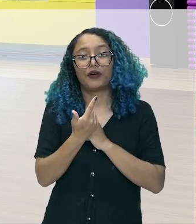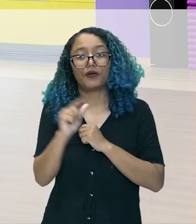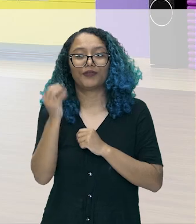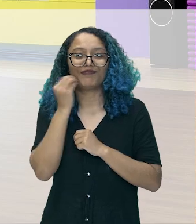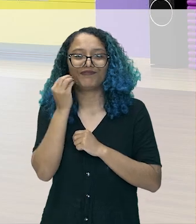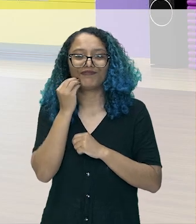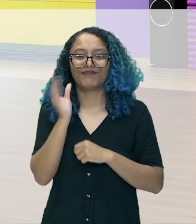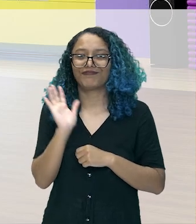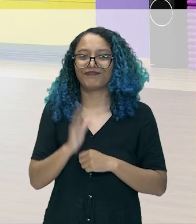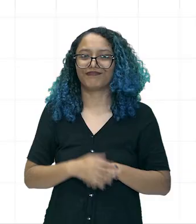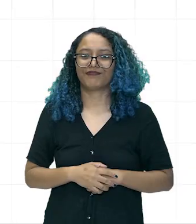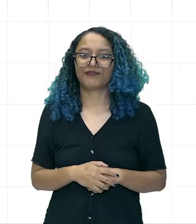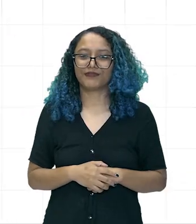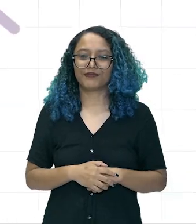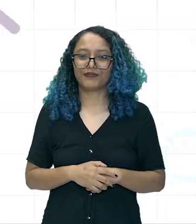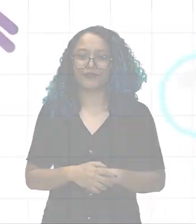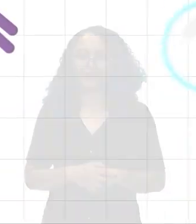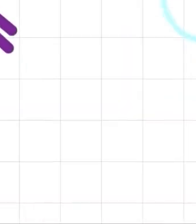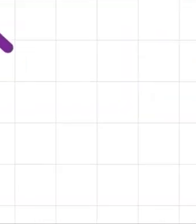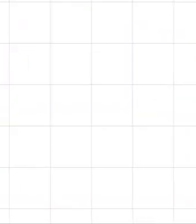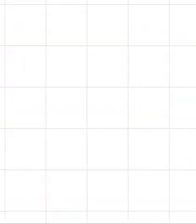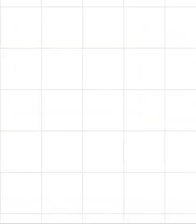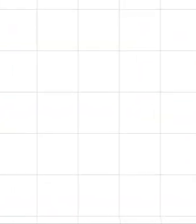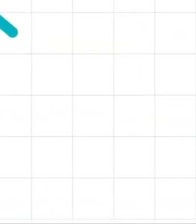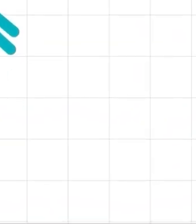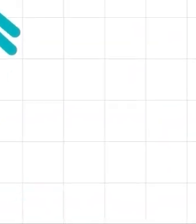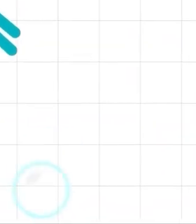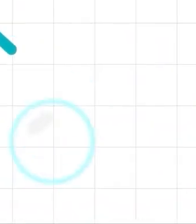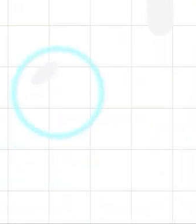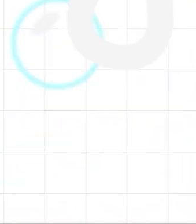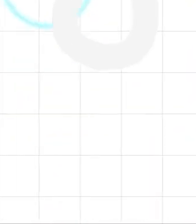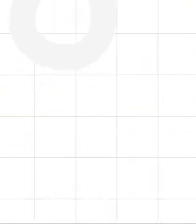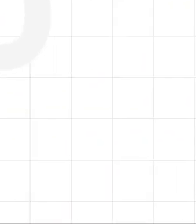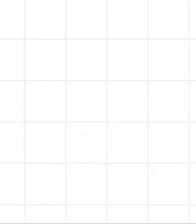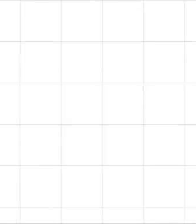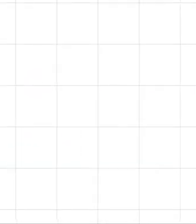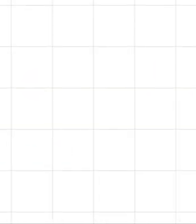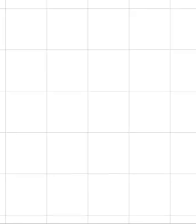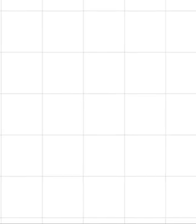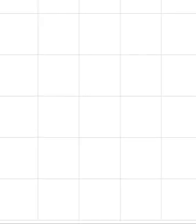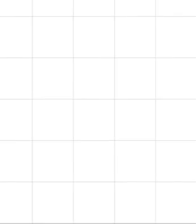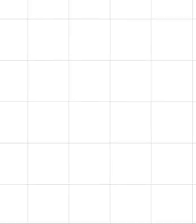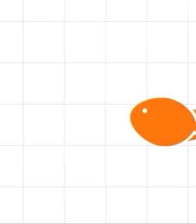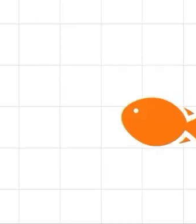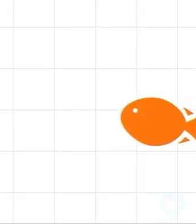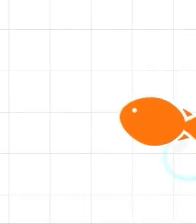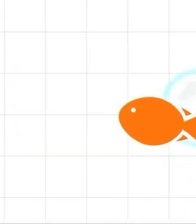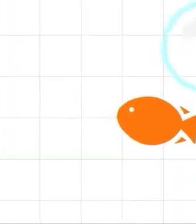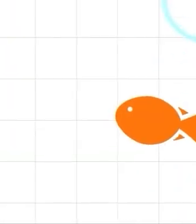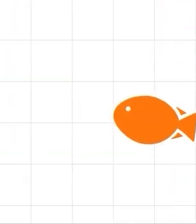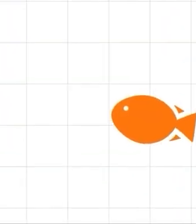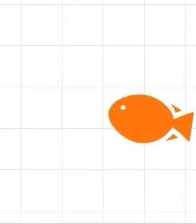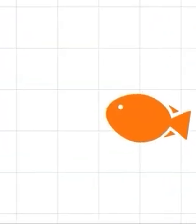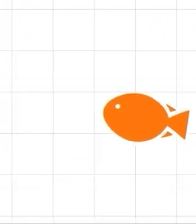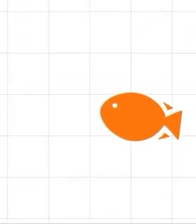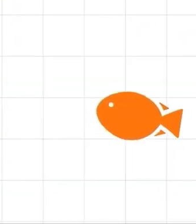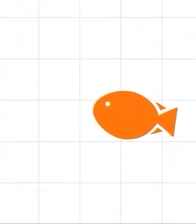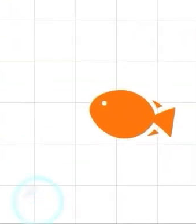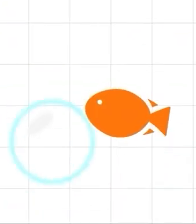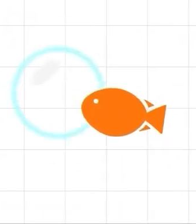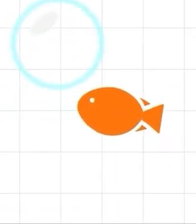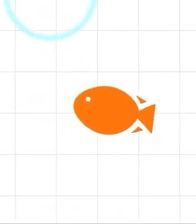vocês tenham gostado de conhecer um pouco mais sobre a ginástica aeróbica e que vocês peguem esses movimentos e levem